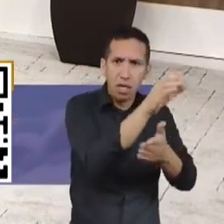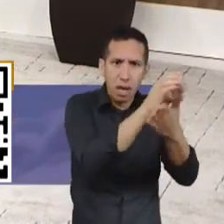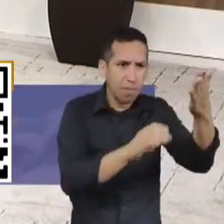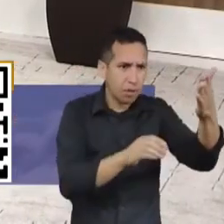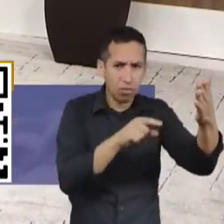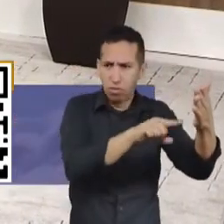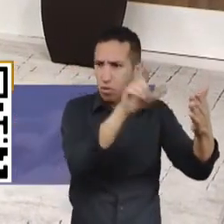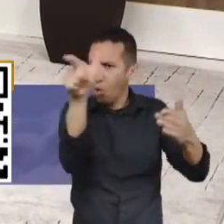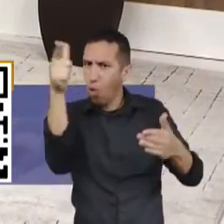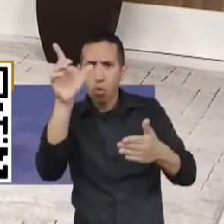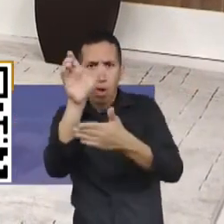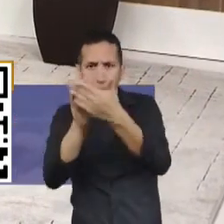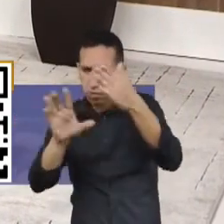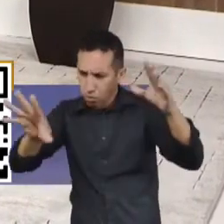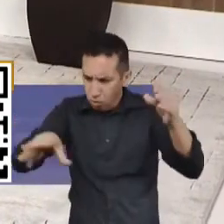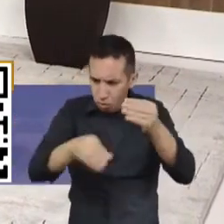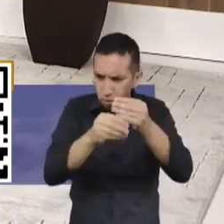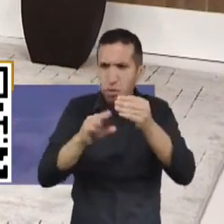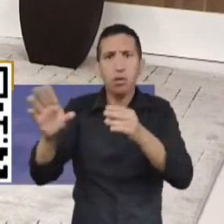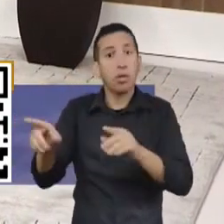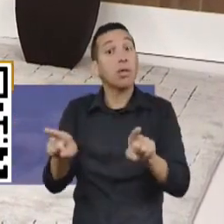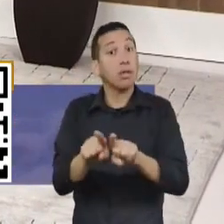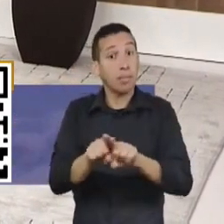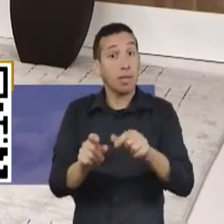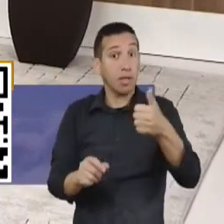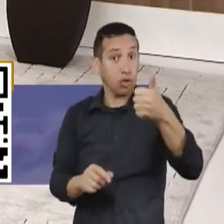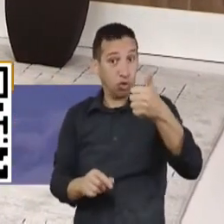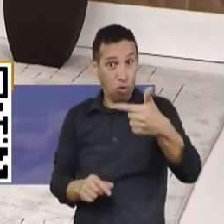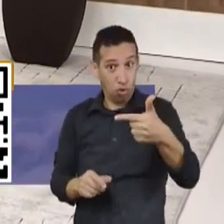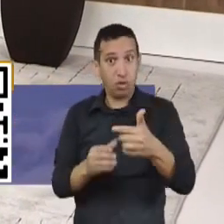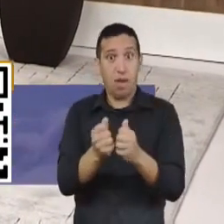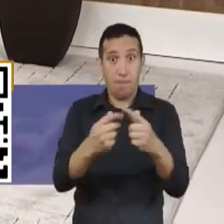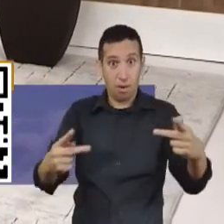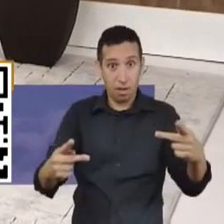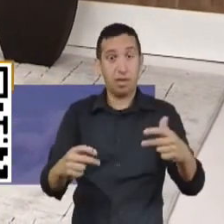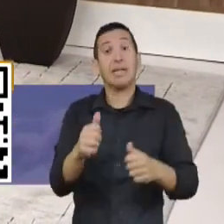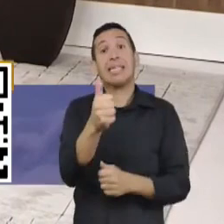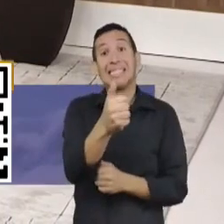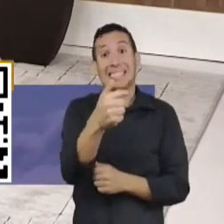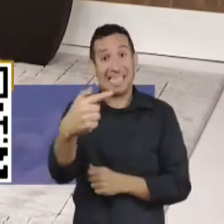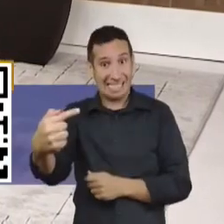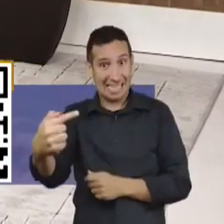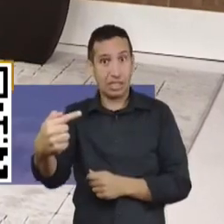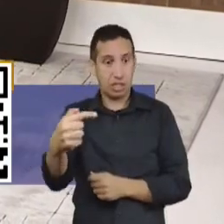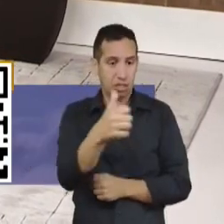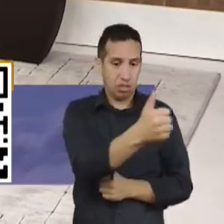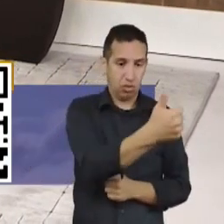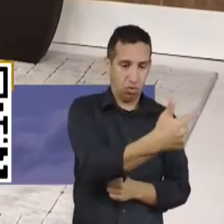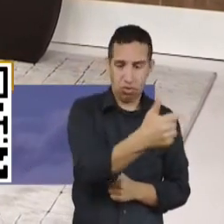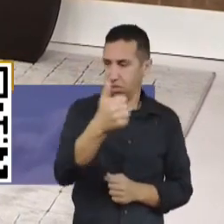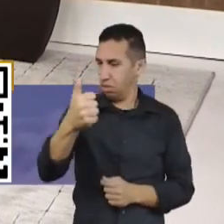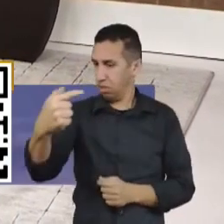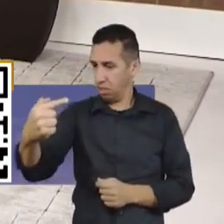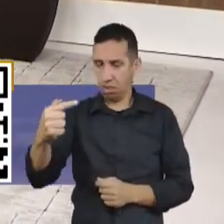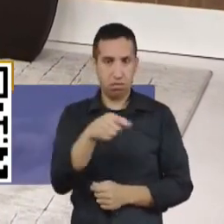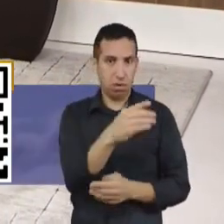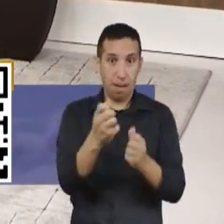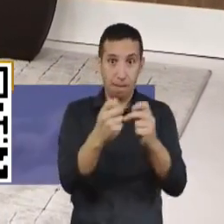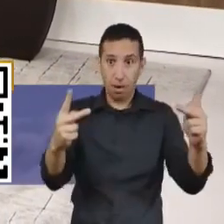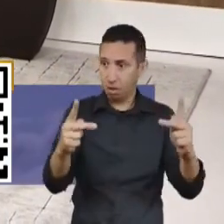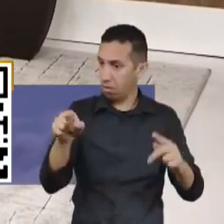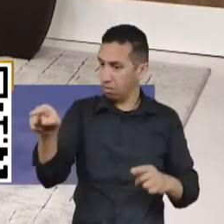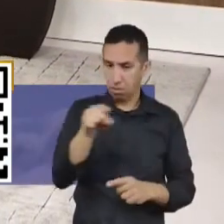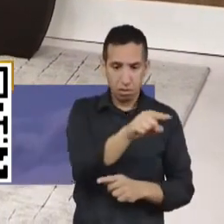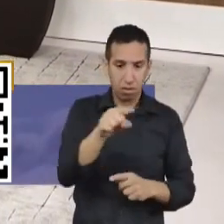em Apocalipse acontece a mesma coisa você tem Apocalipse 12 Apocalipse 13 e Apocalipse 17 basicamente falando a mesma